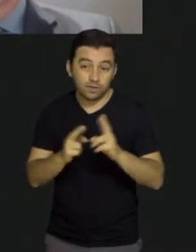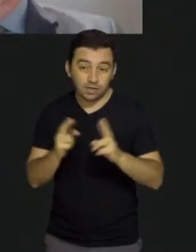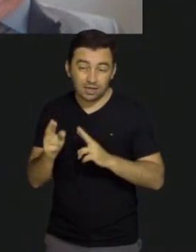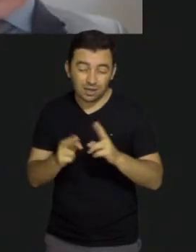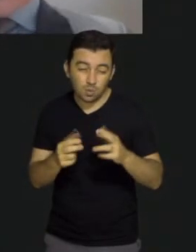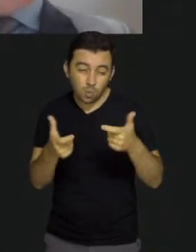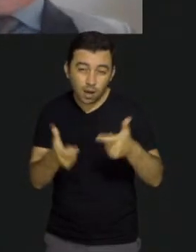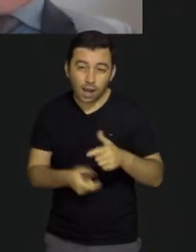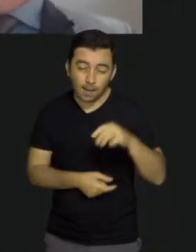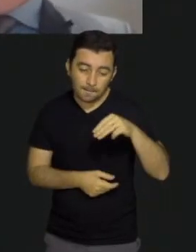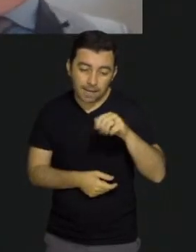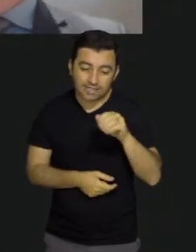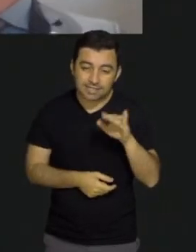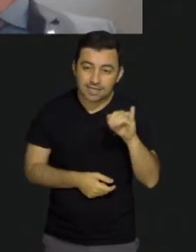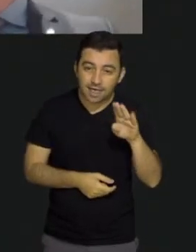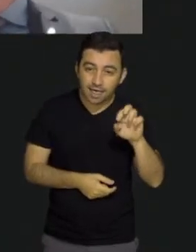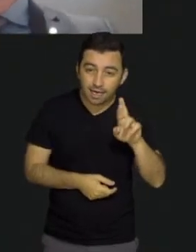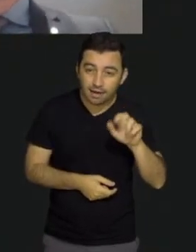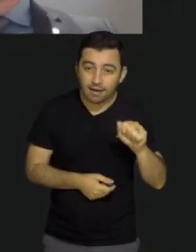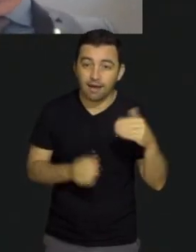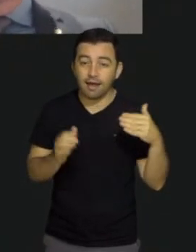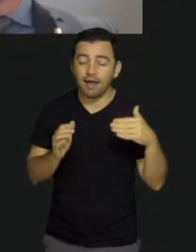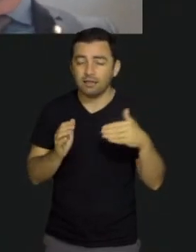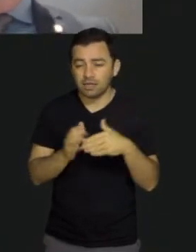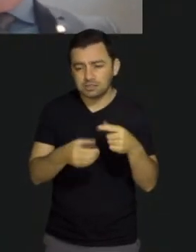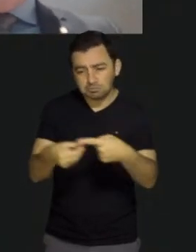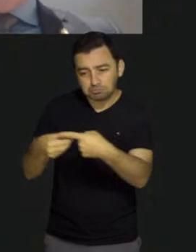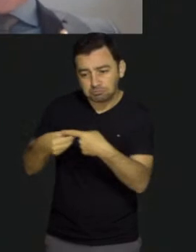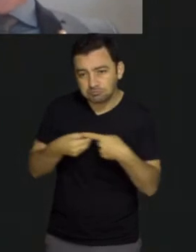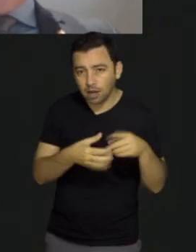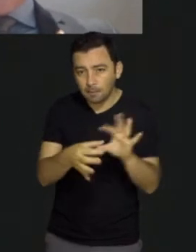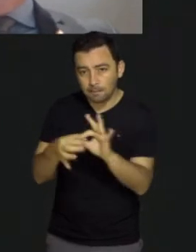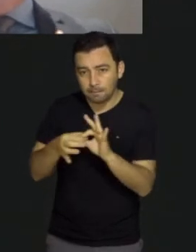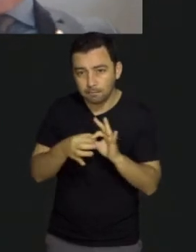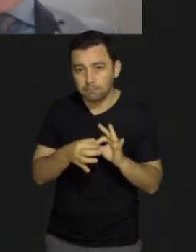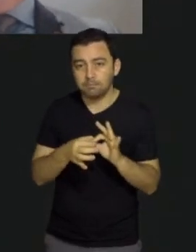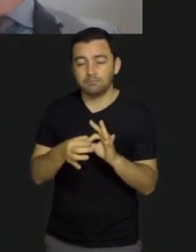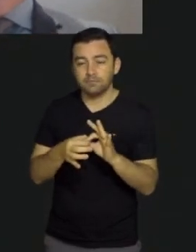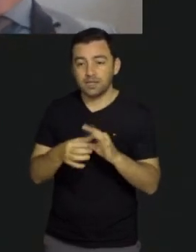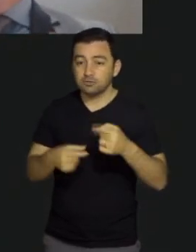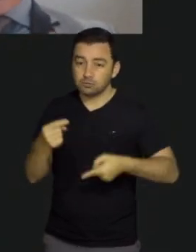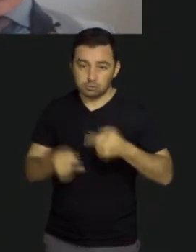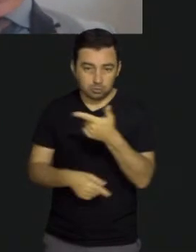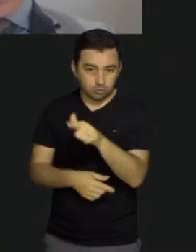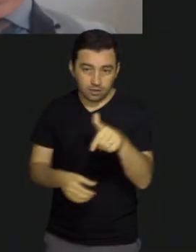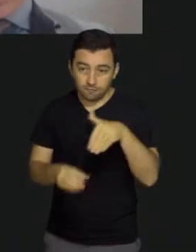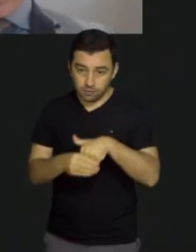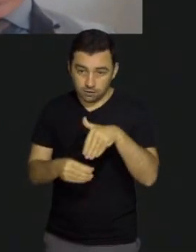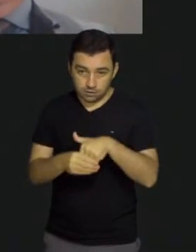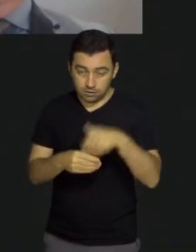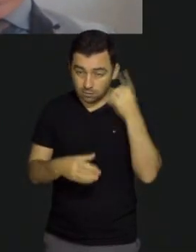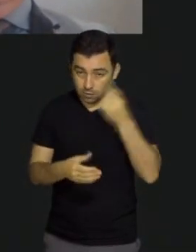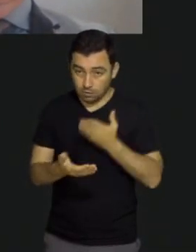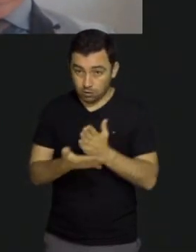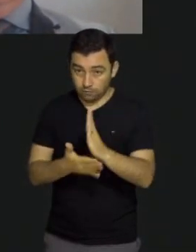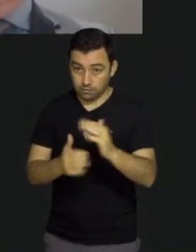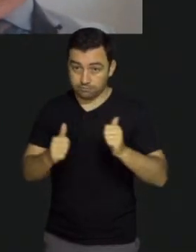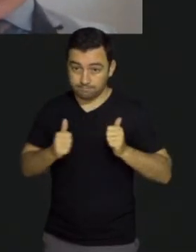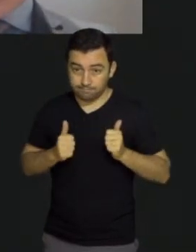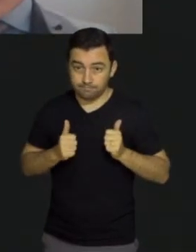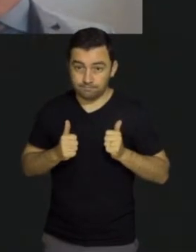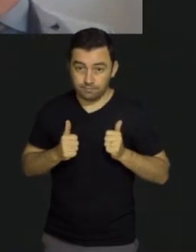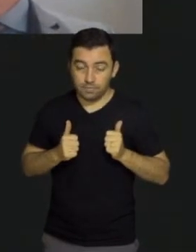Macieira às cidades próximas. Em discussão. Não havendo quem queira discutir, em votação. Deputados que aprovam, permaneçam como se